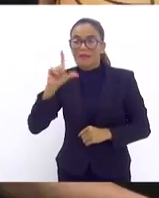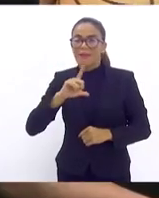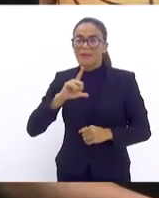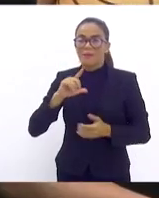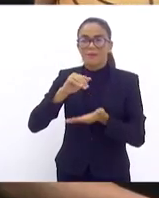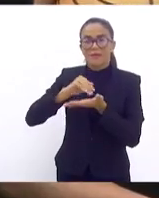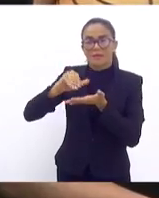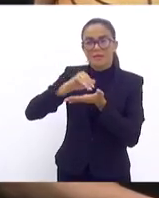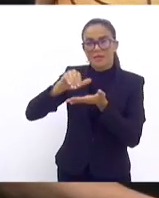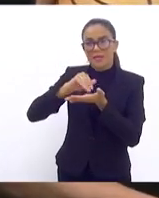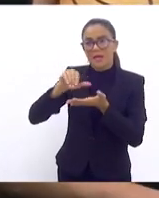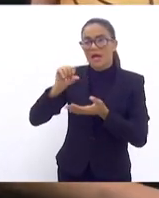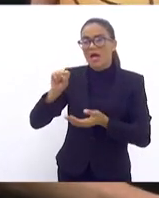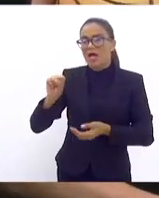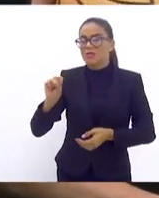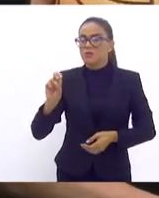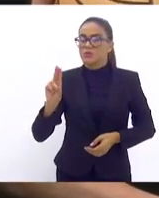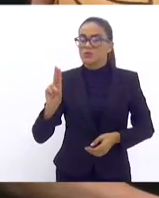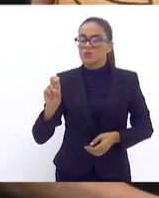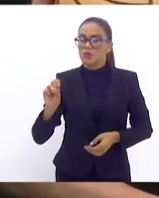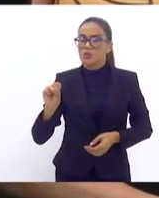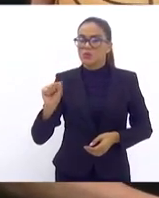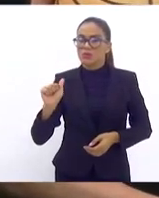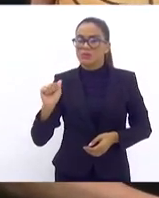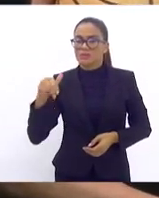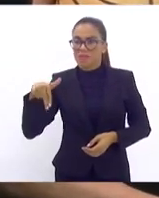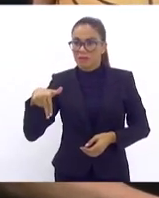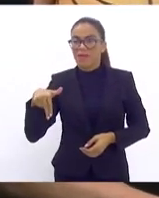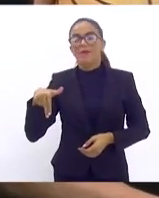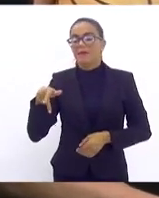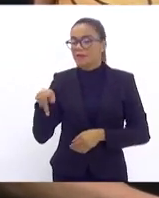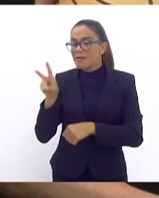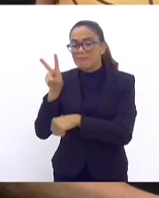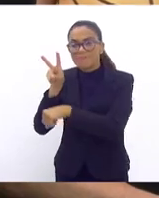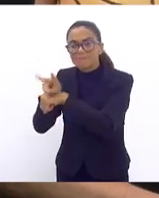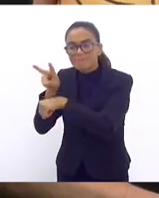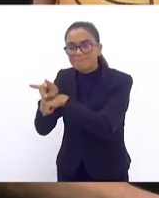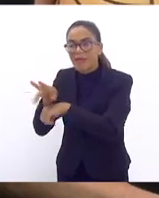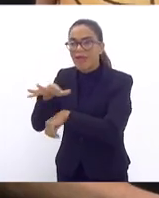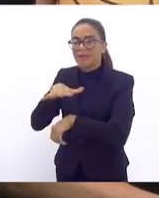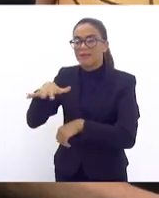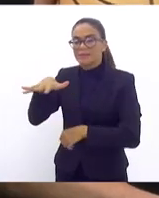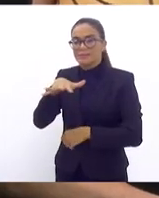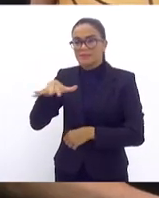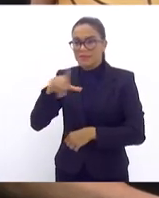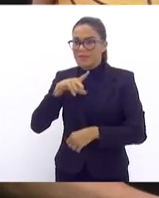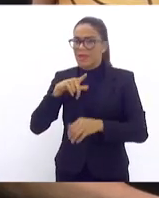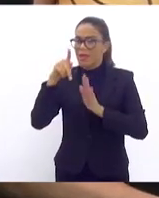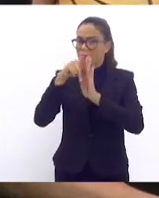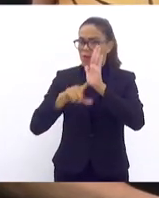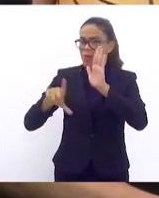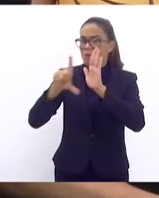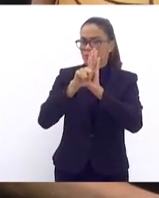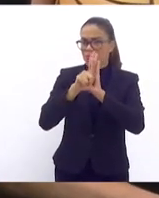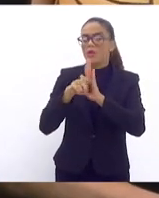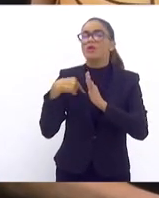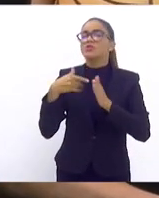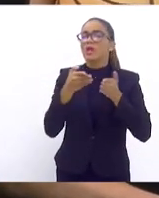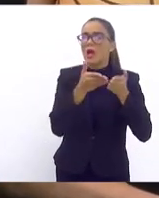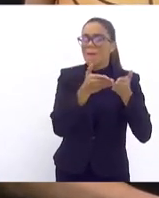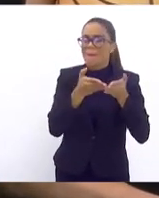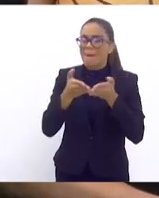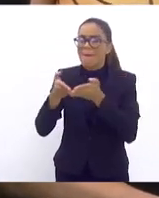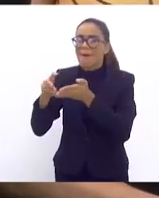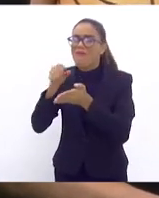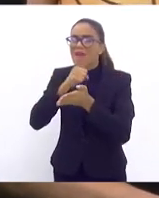que é a SUBSAN, que é de saneamento, que cuida dessa parte. Inclusive, já existe até um projeto de remoção desses navios da Baía de